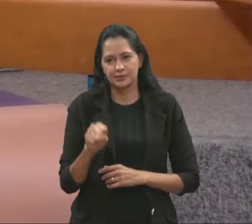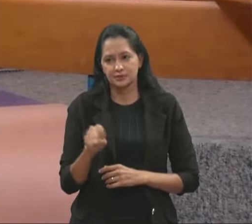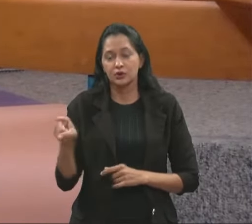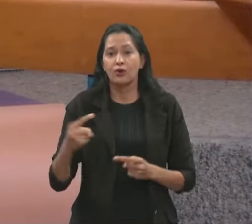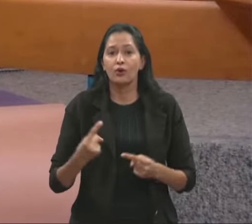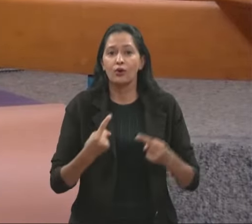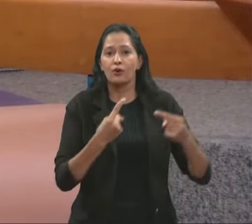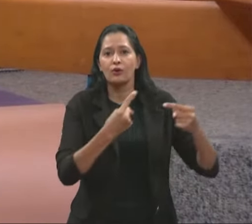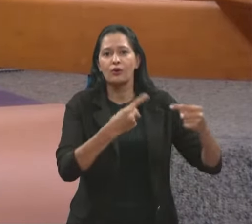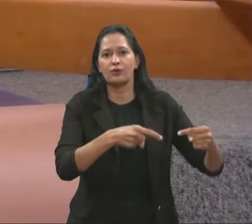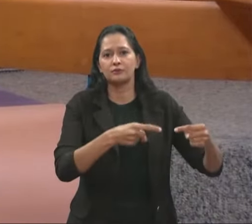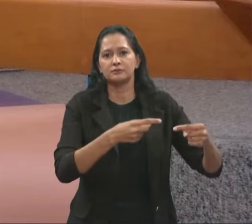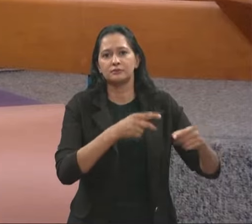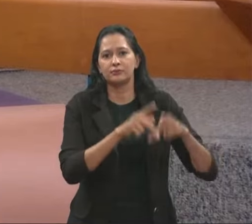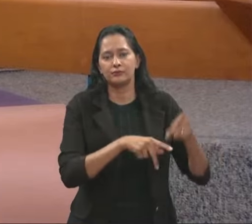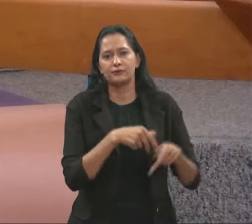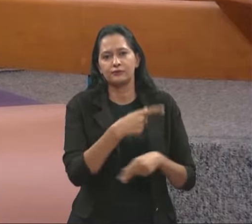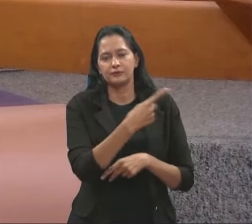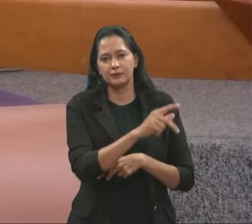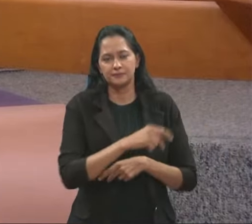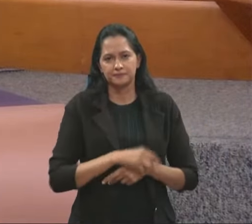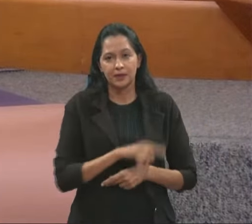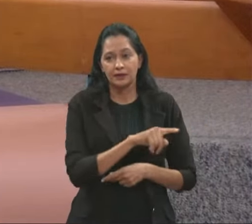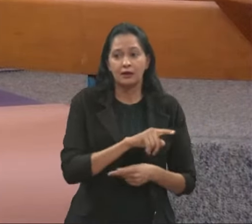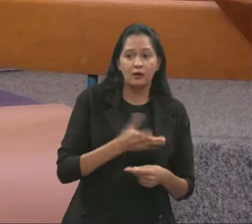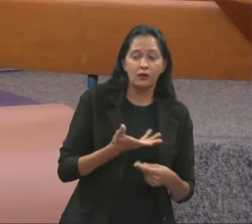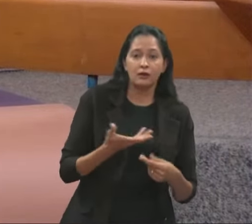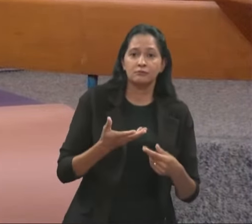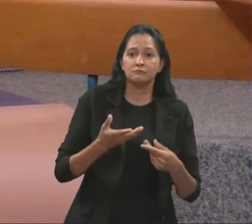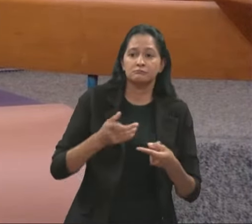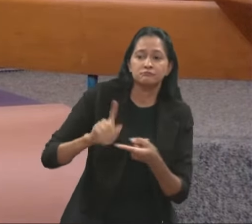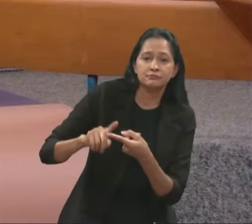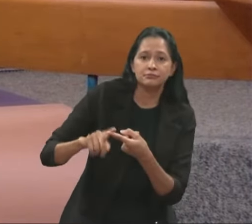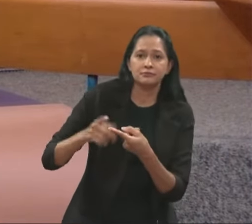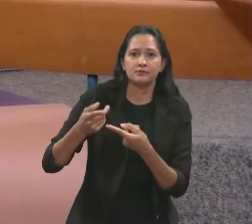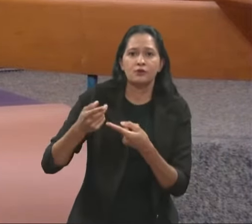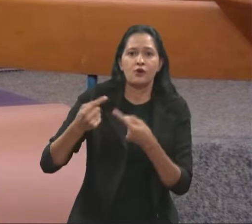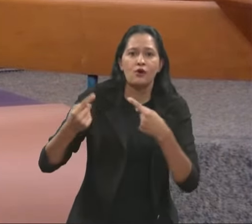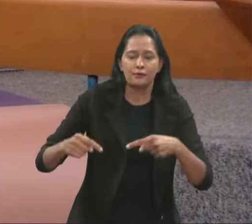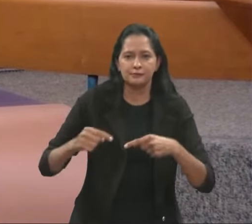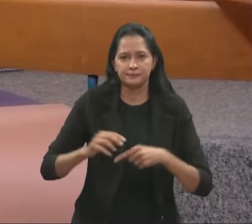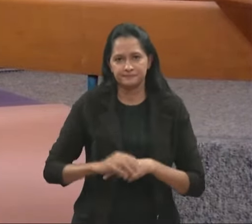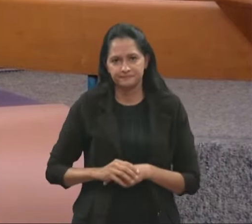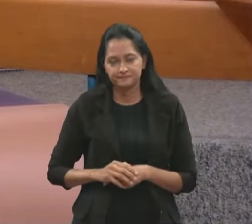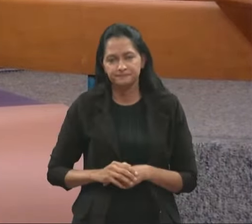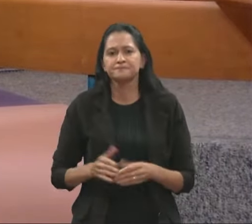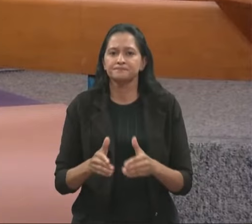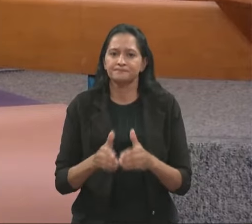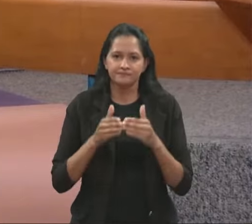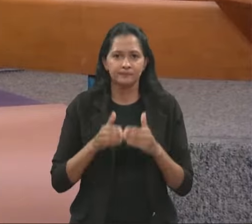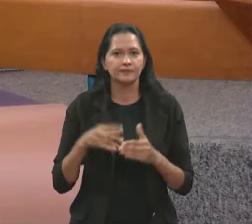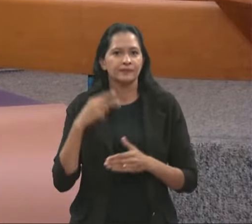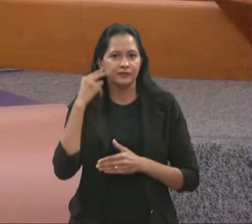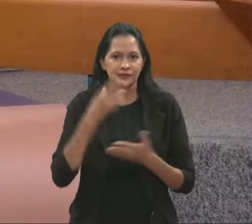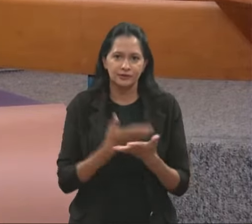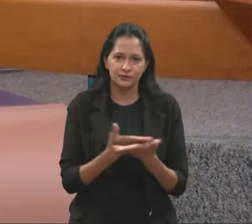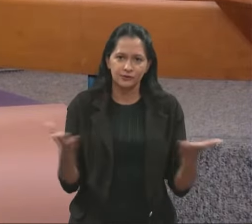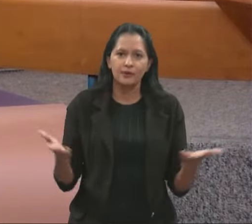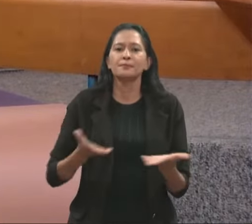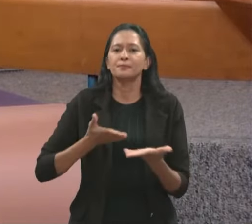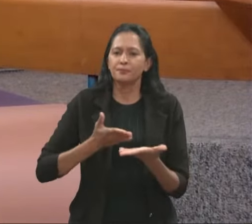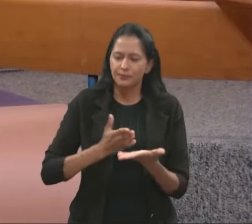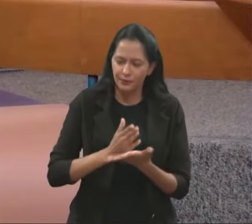atentado contra a vida do Estado de Israel. Então, senhor presidente, eu quero pedir aos nobres vereadores que aprovem este